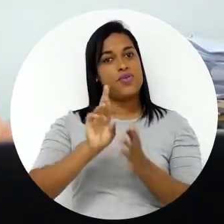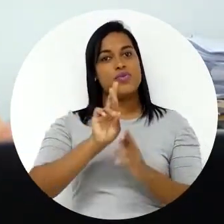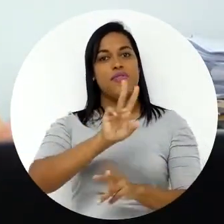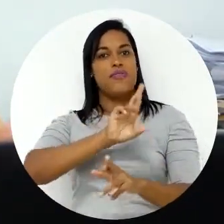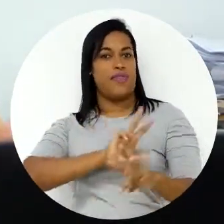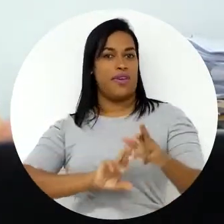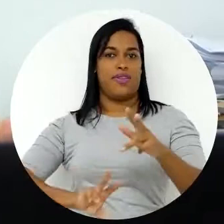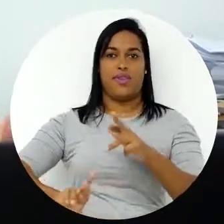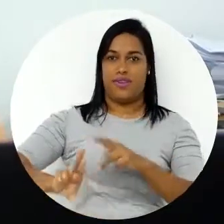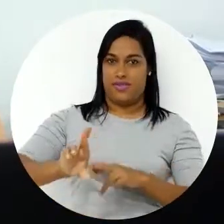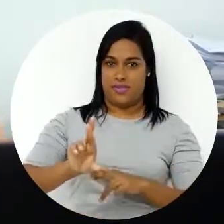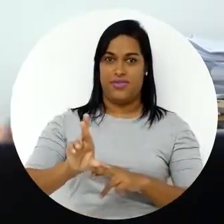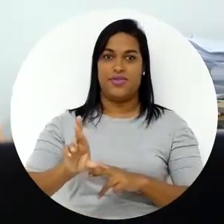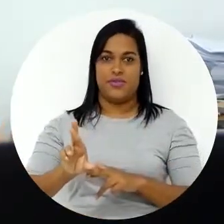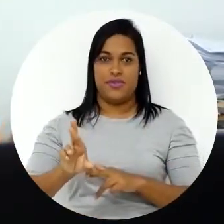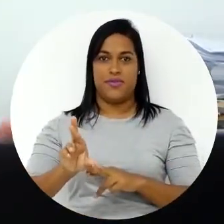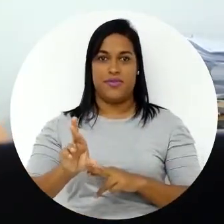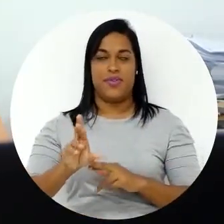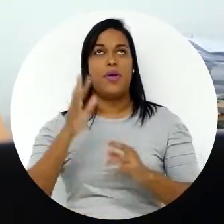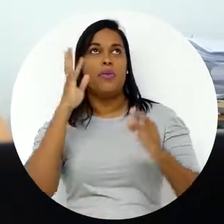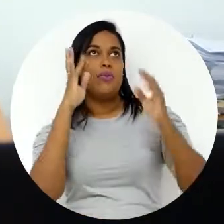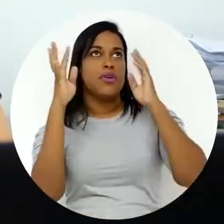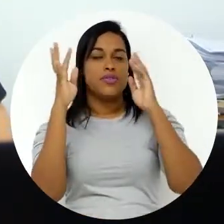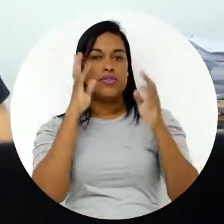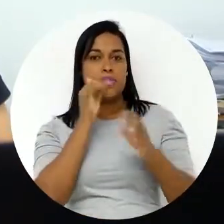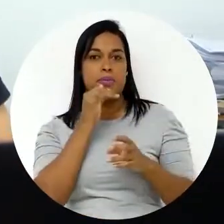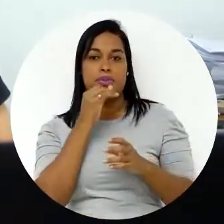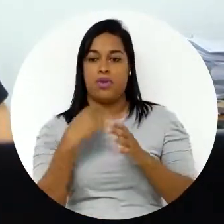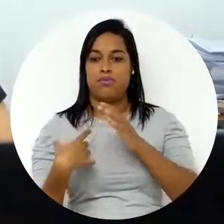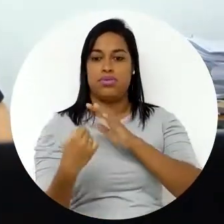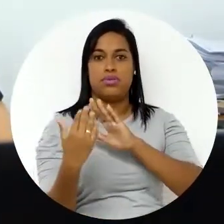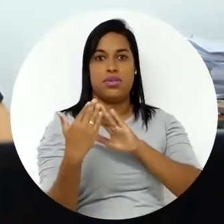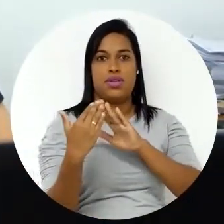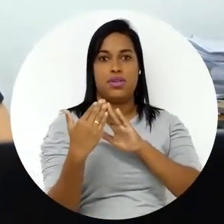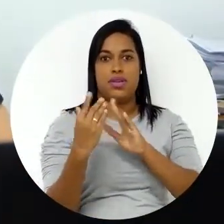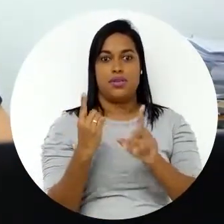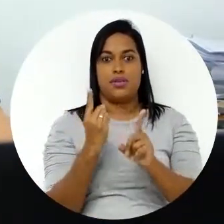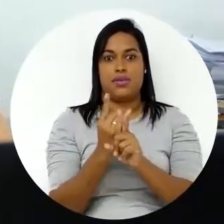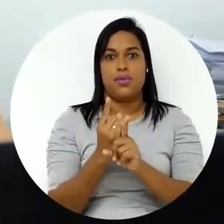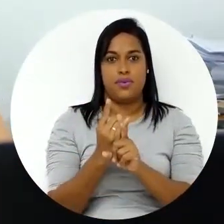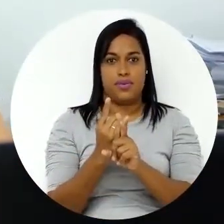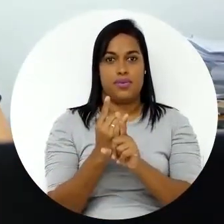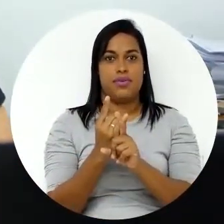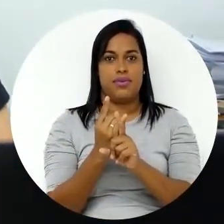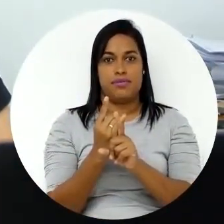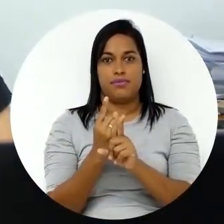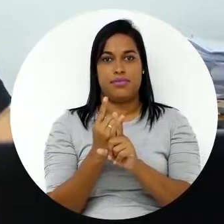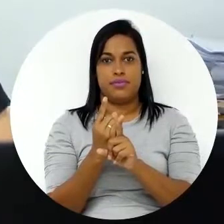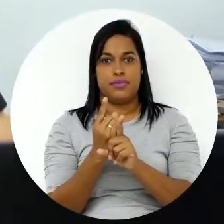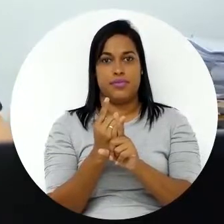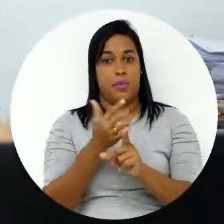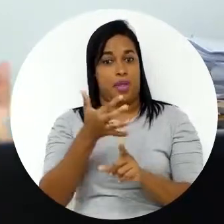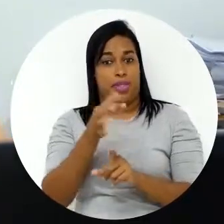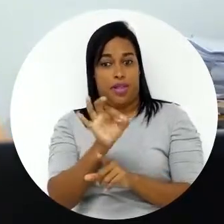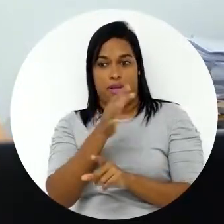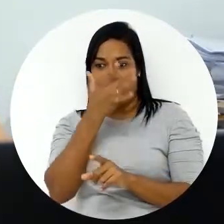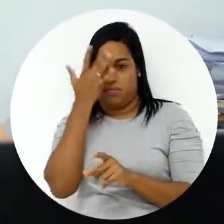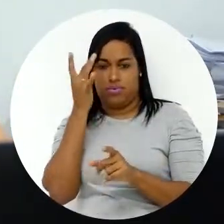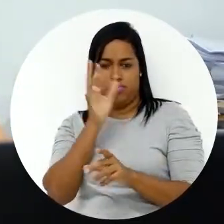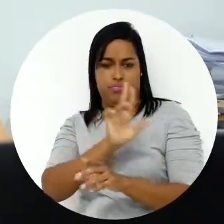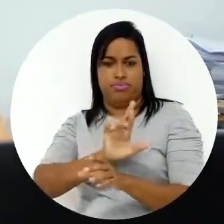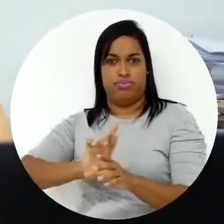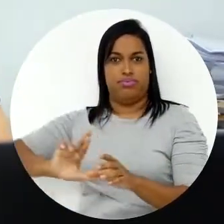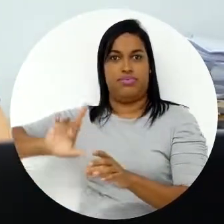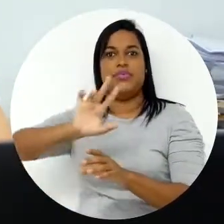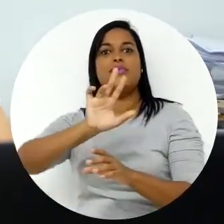recursos diferentes. Nós vamos imaginar um dia que a gente sai de casa e a gente se depara com os mais diversos tipos